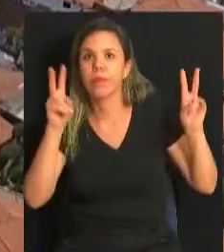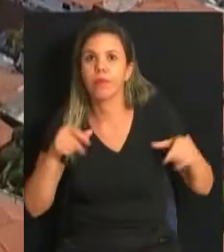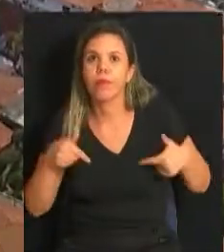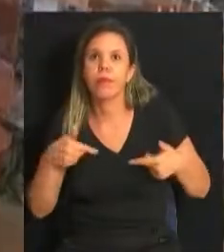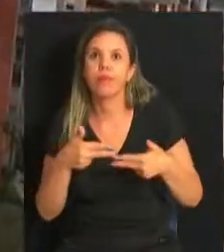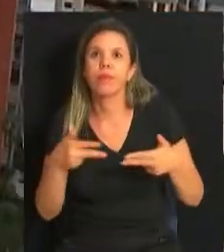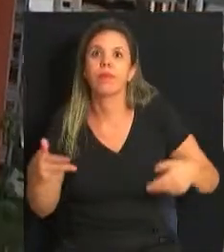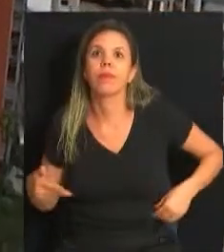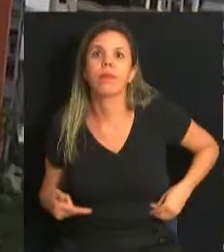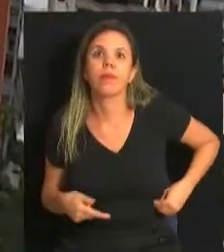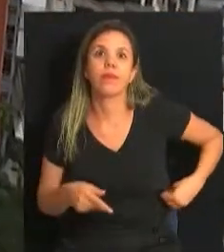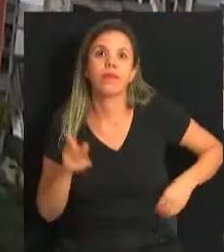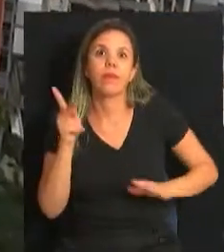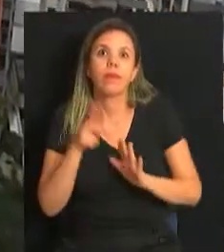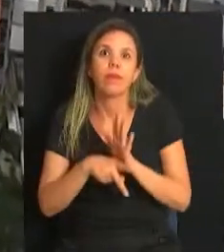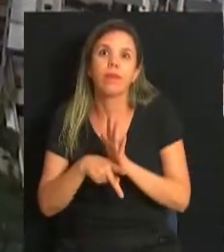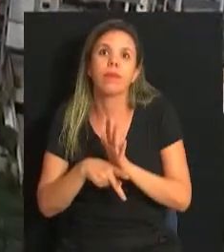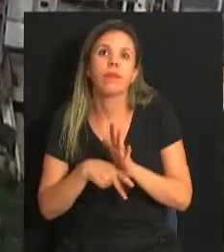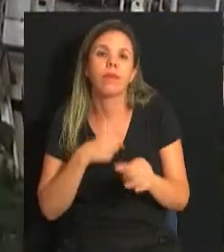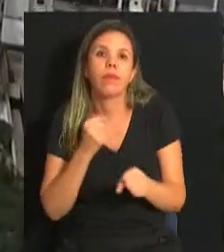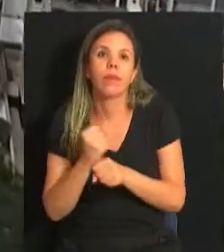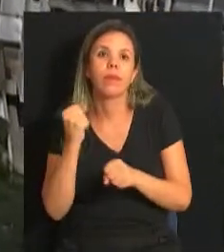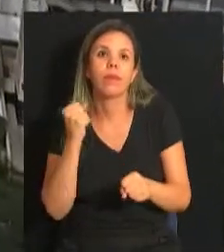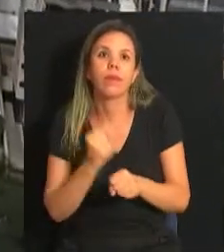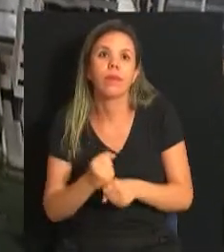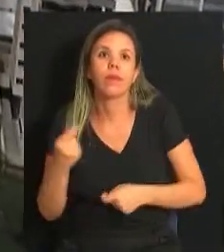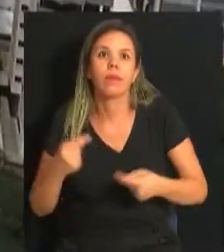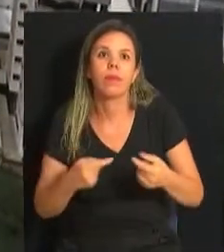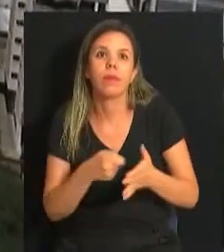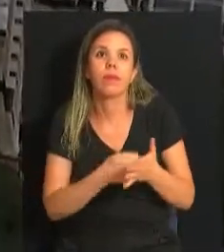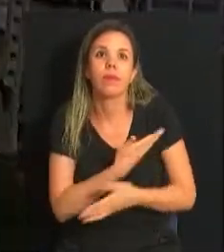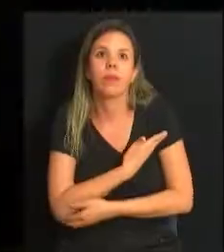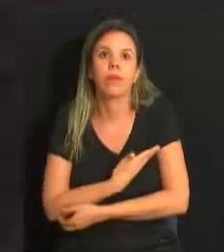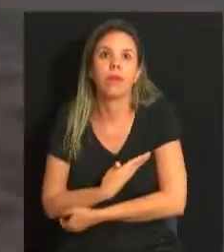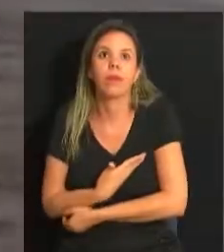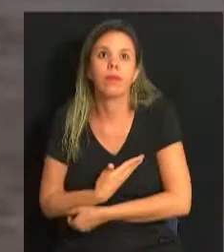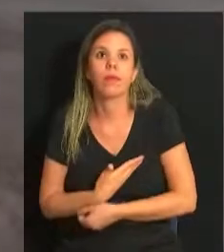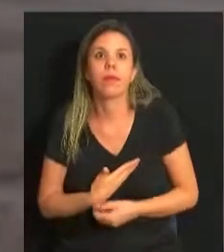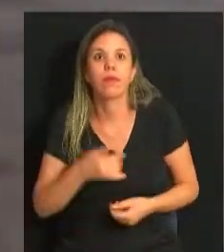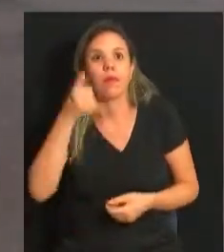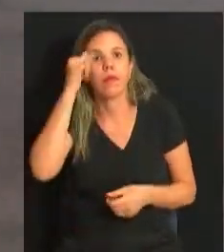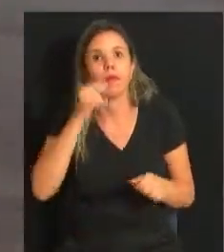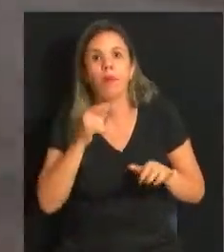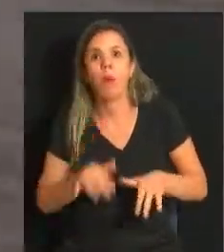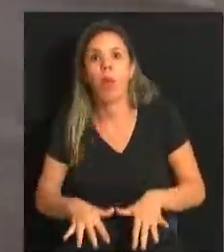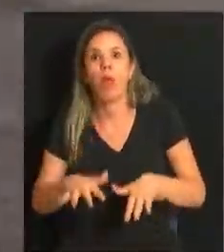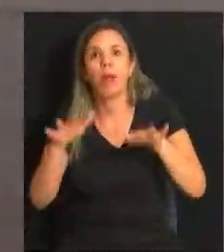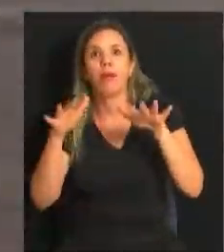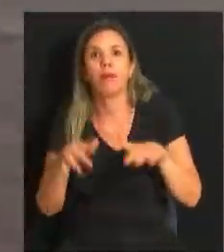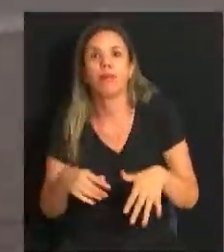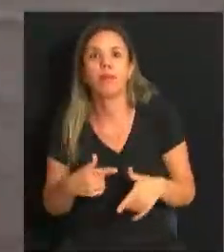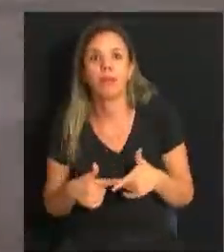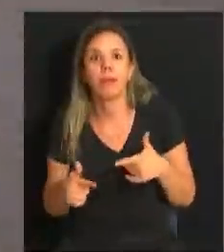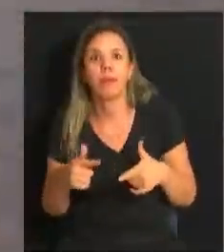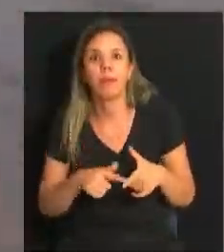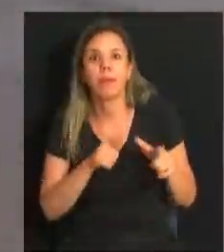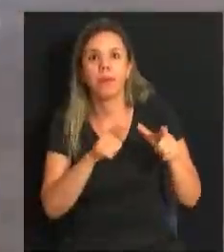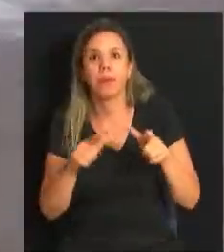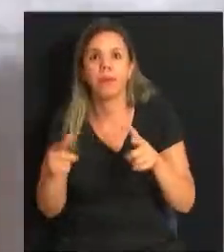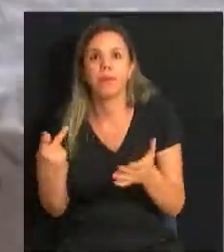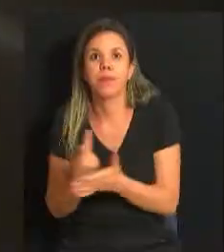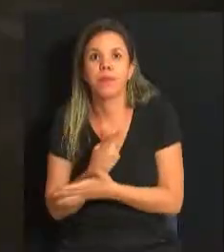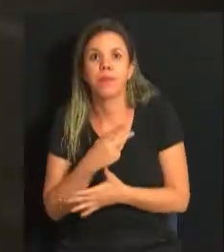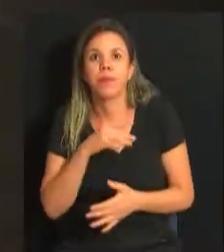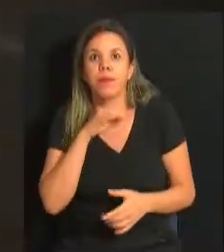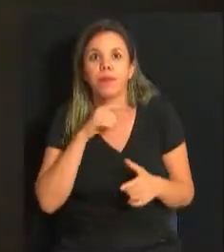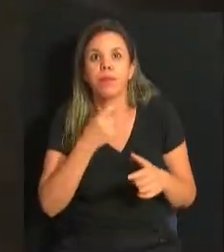intervenções projetos obras e políticas públicas que combatam enchentes inundações em Pontos críticos de